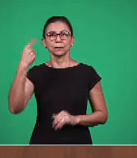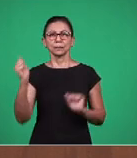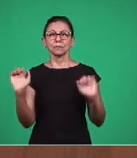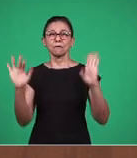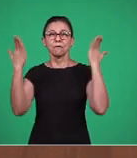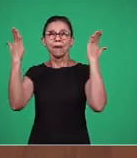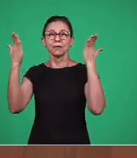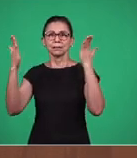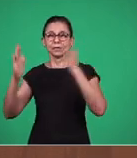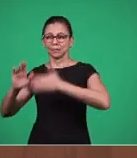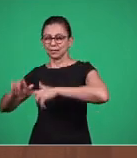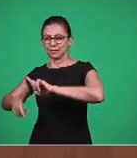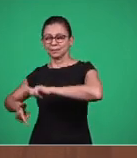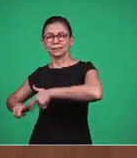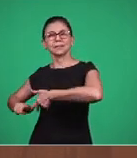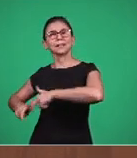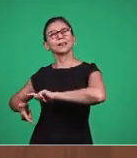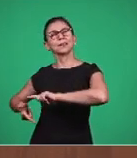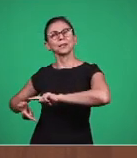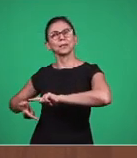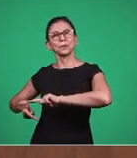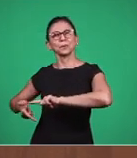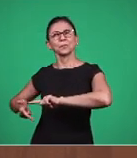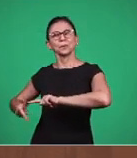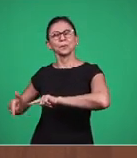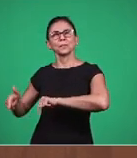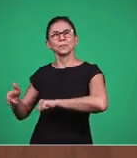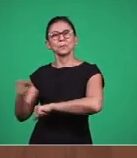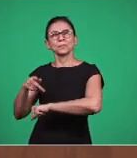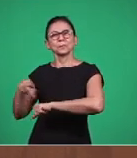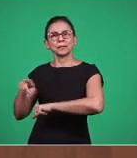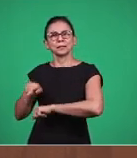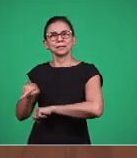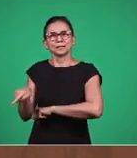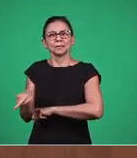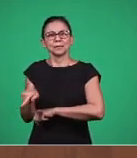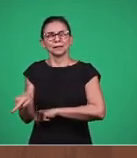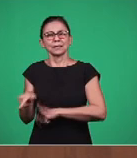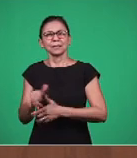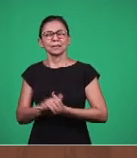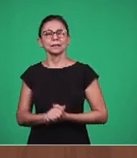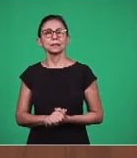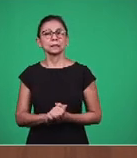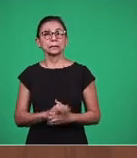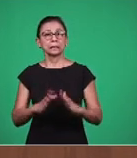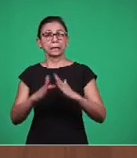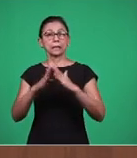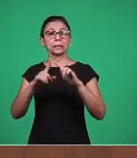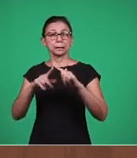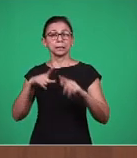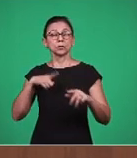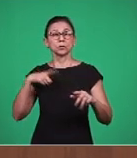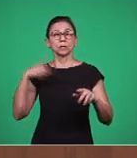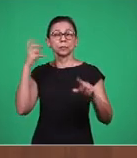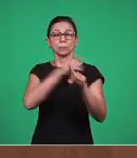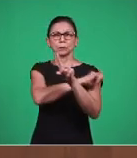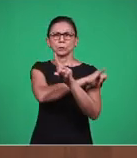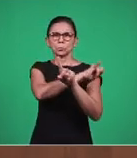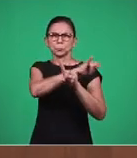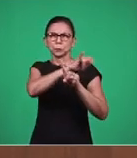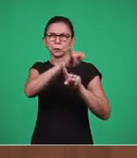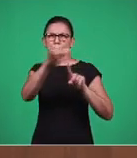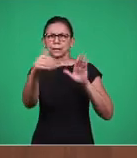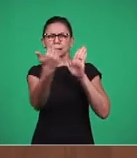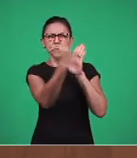Vamos mostrar que a igreja obedece um calendário profético semelhante a Israel. A